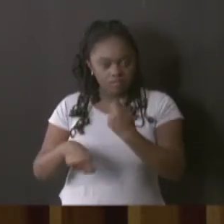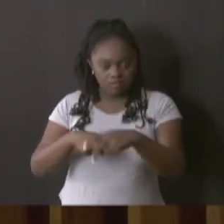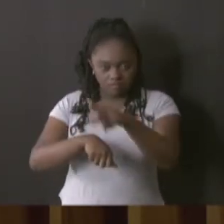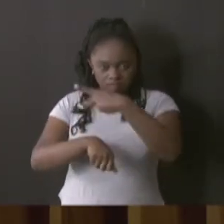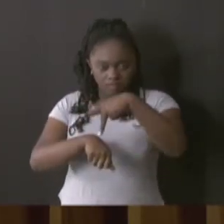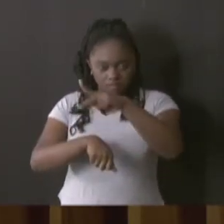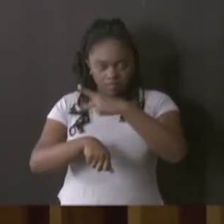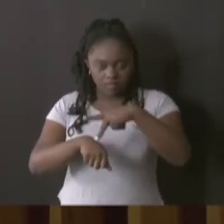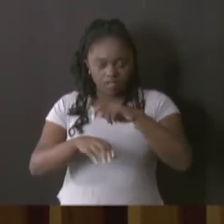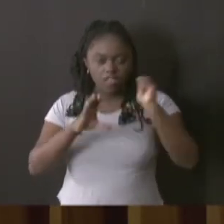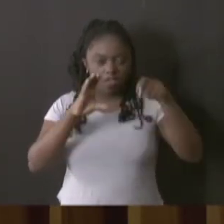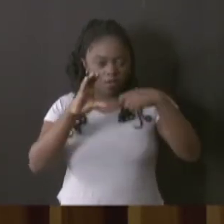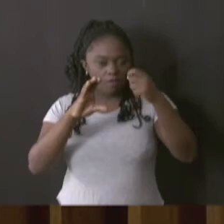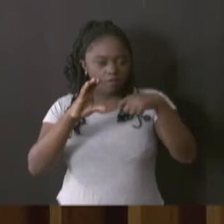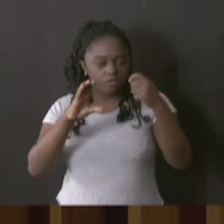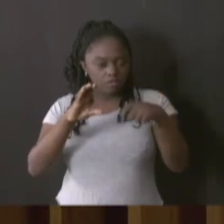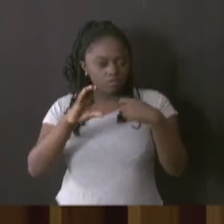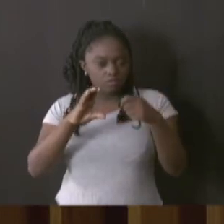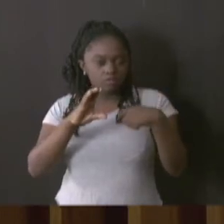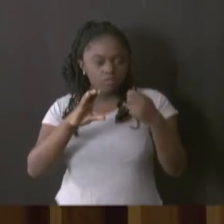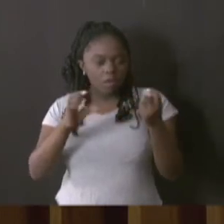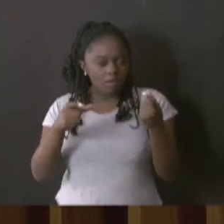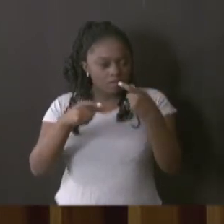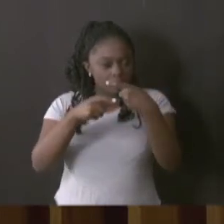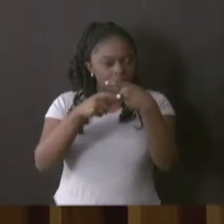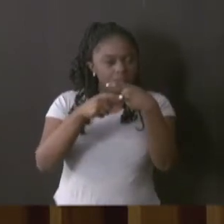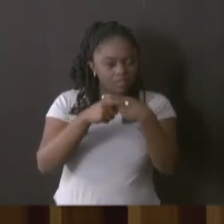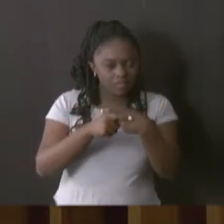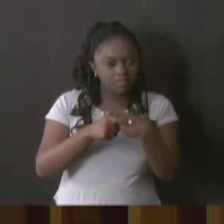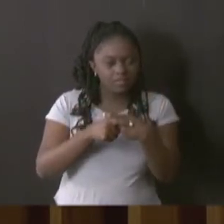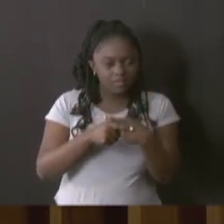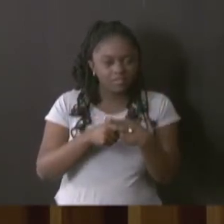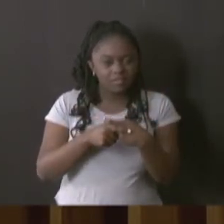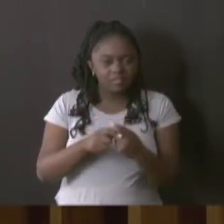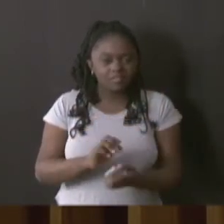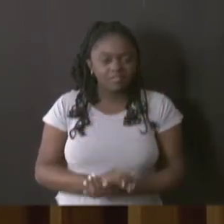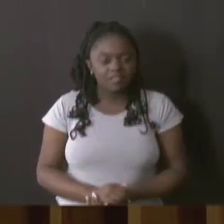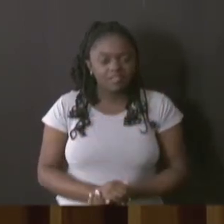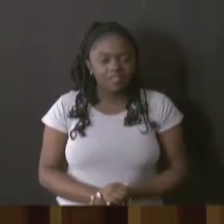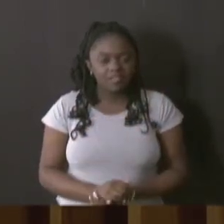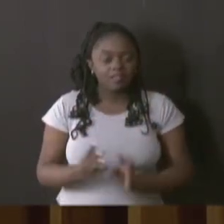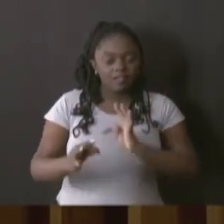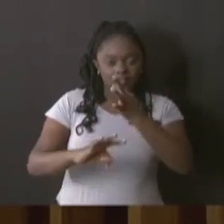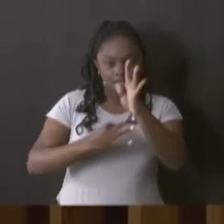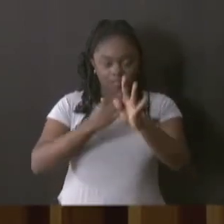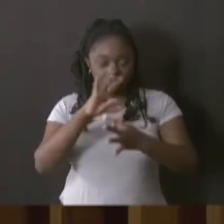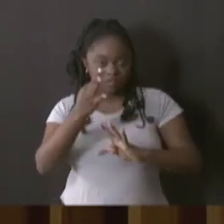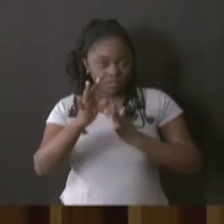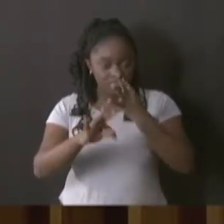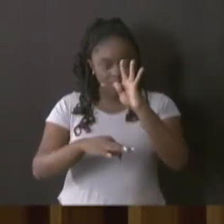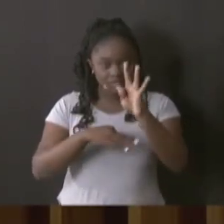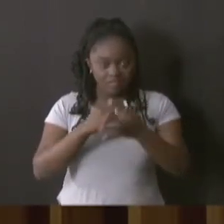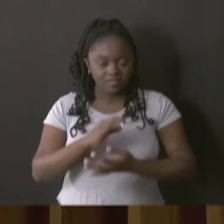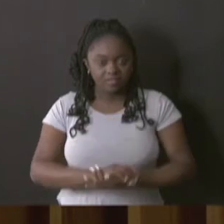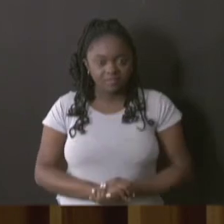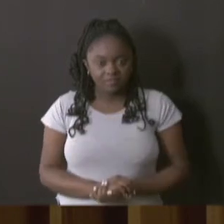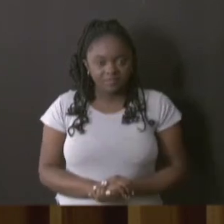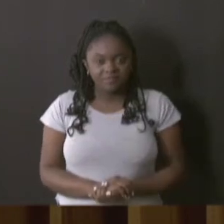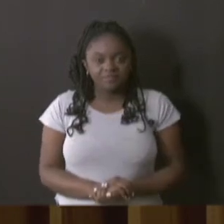até no YouTube esse vídeo. Eu não vou fazer a propaganda da tecnologias coreanas, você sabe quem é.